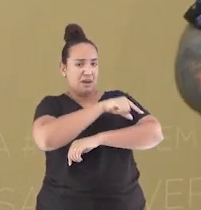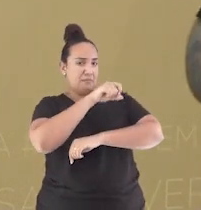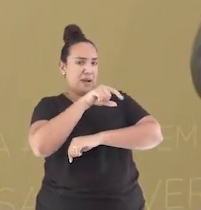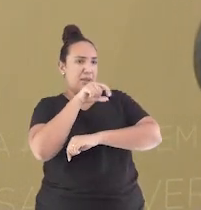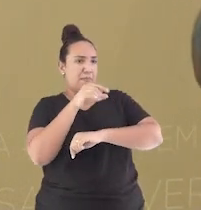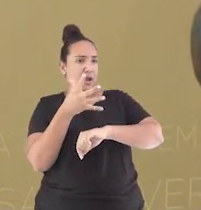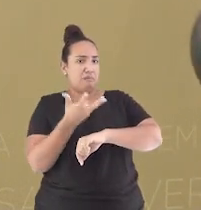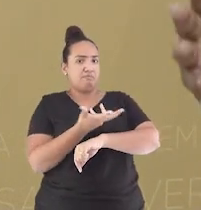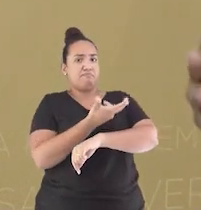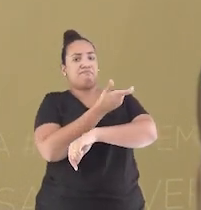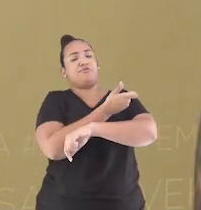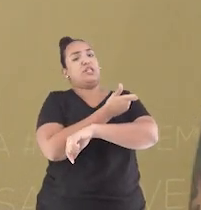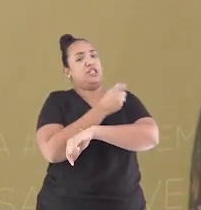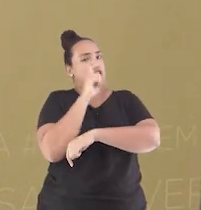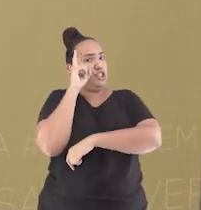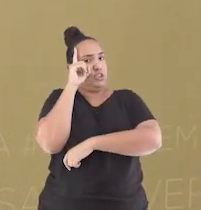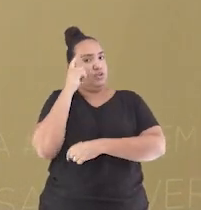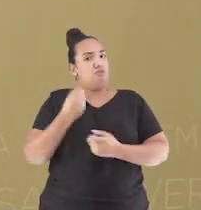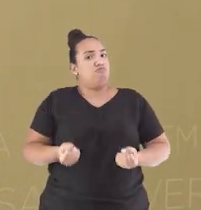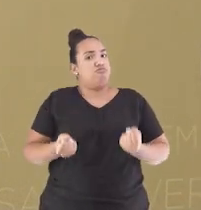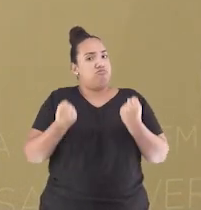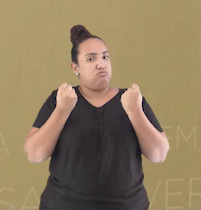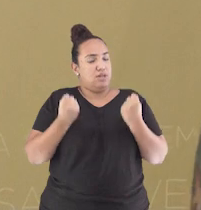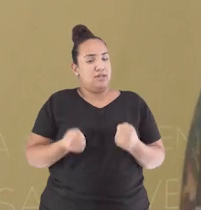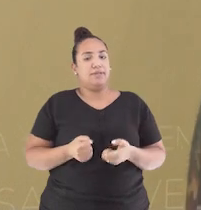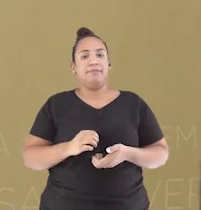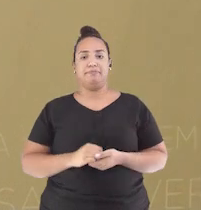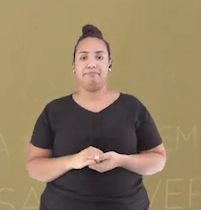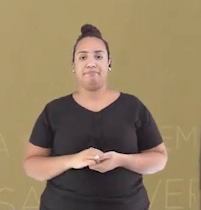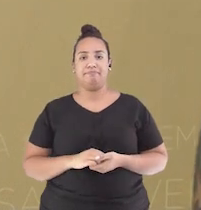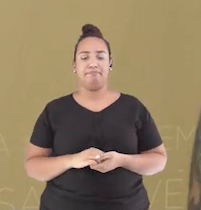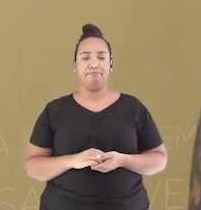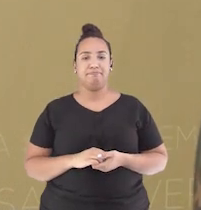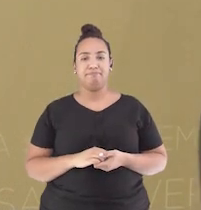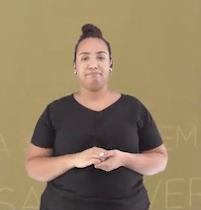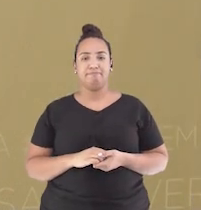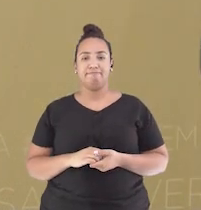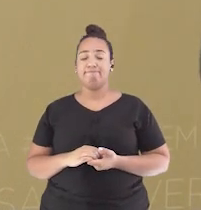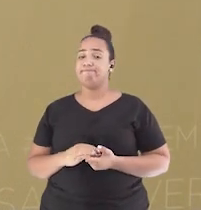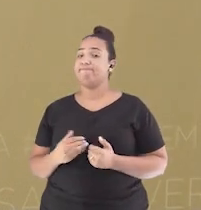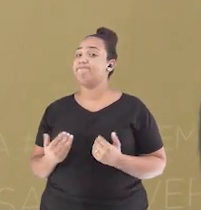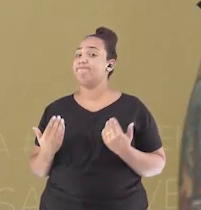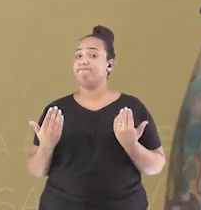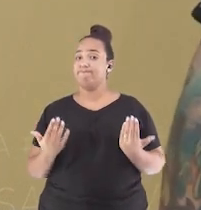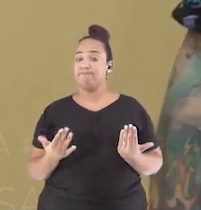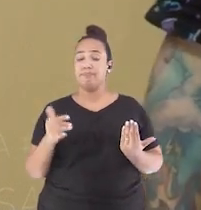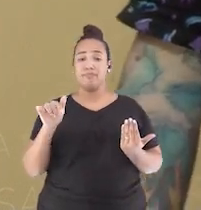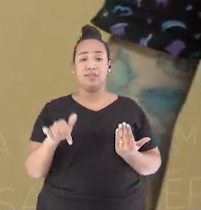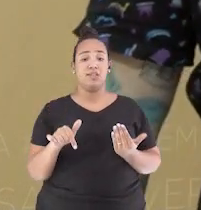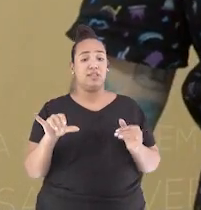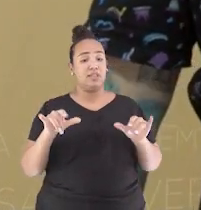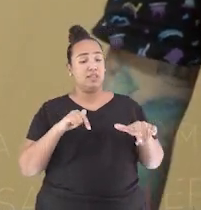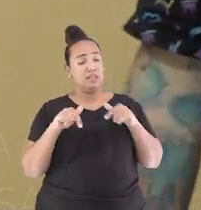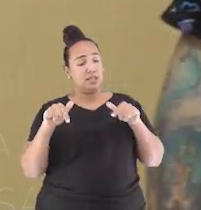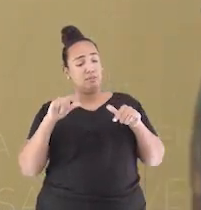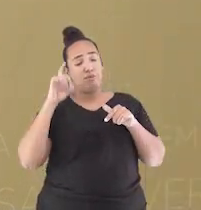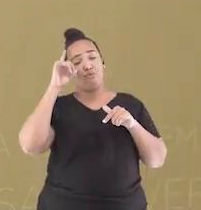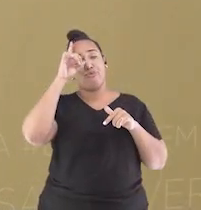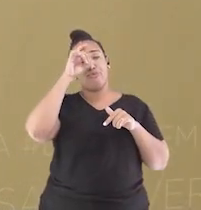mais pés catando o dia todo. Uma hora vai pesar. E enquanto eles trabalhavam nessa situação